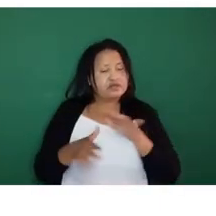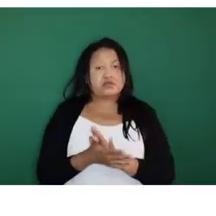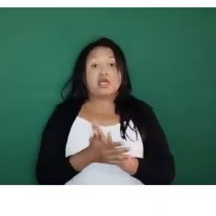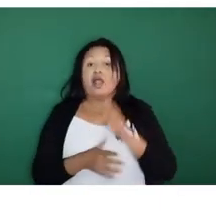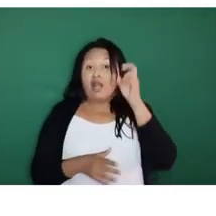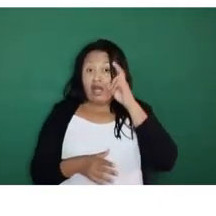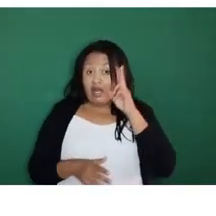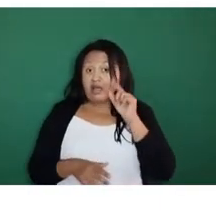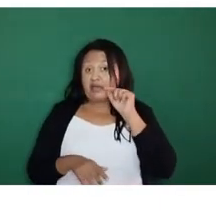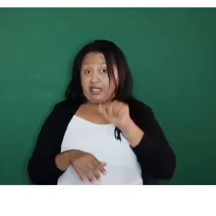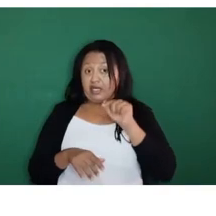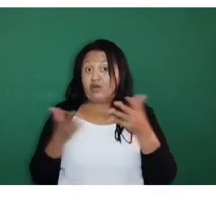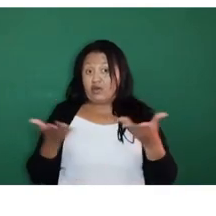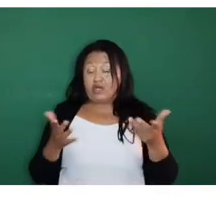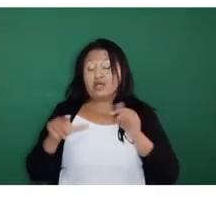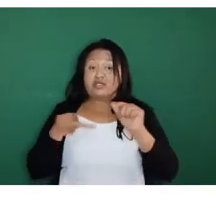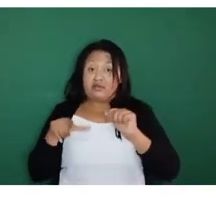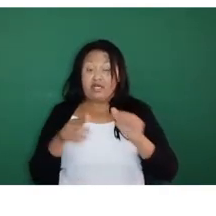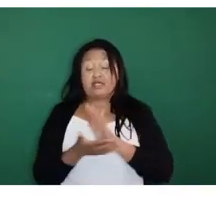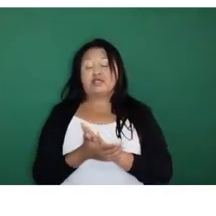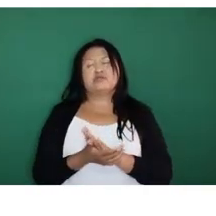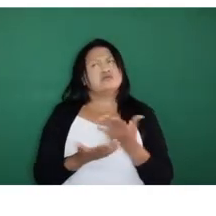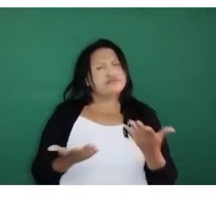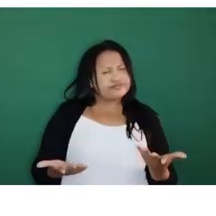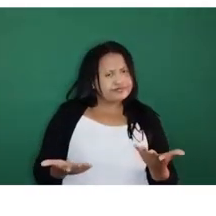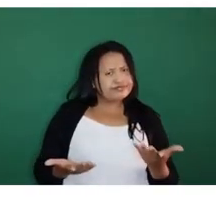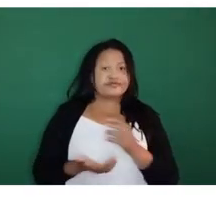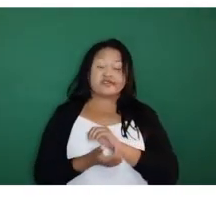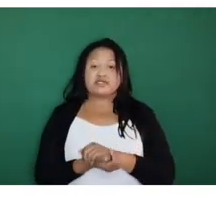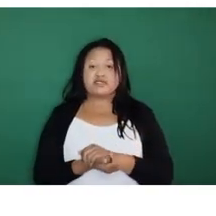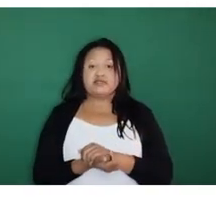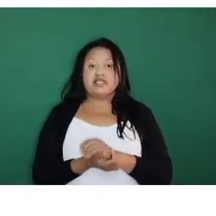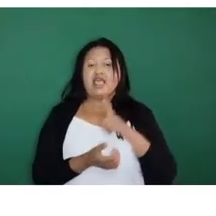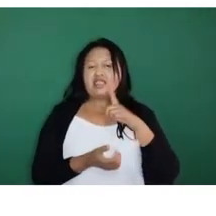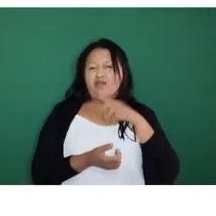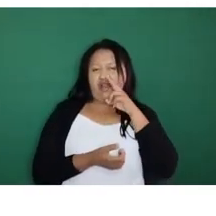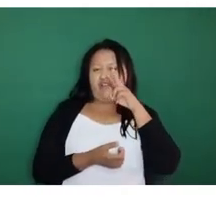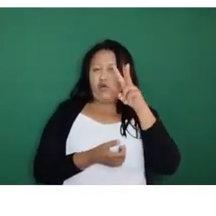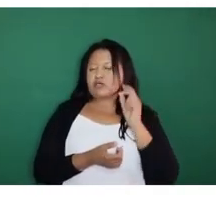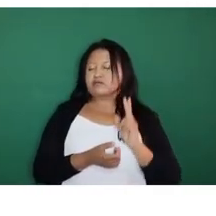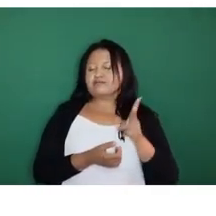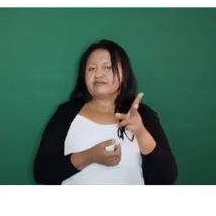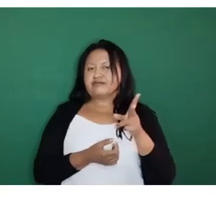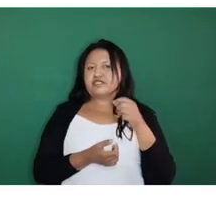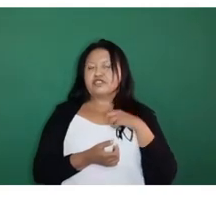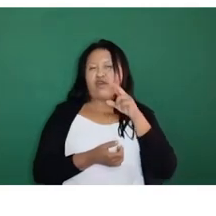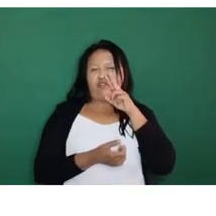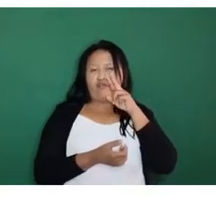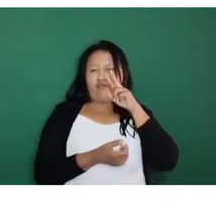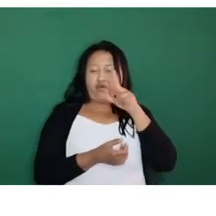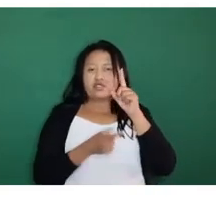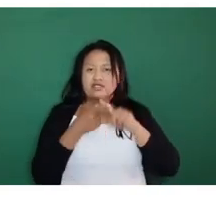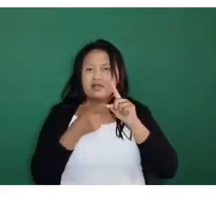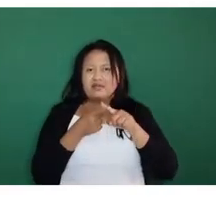lembre que nesse caso o trabalho ele é de uma força constante e de uma força que